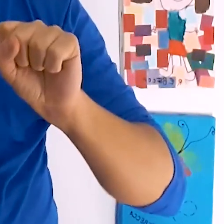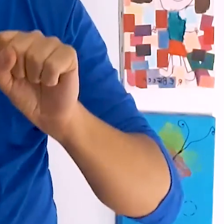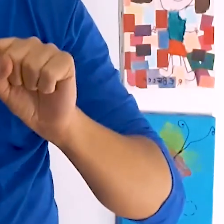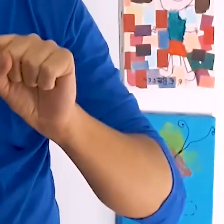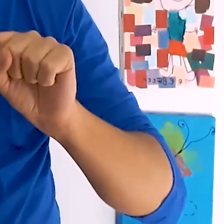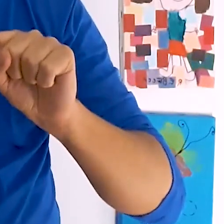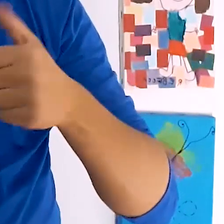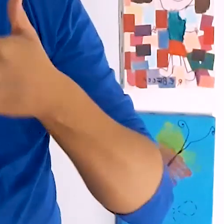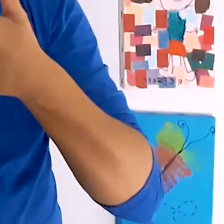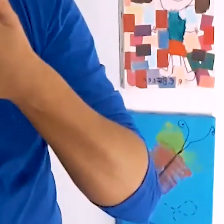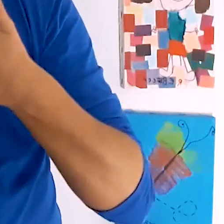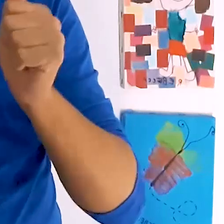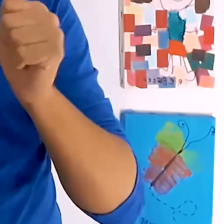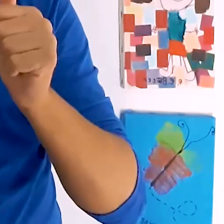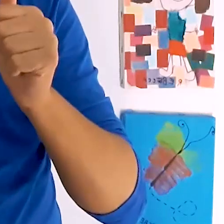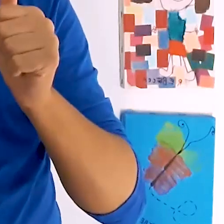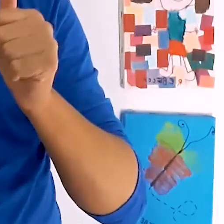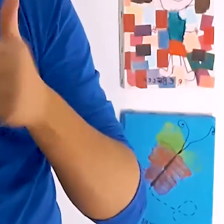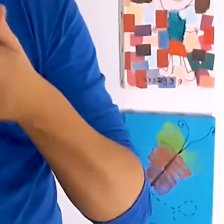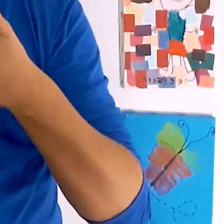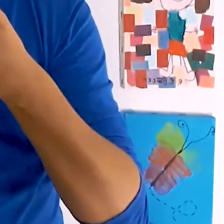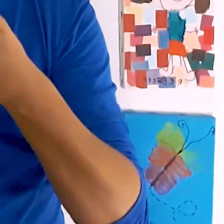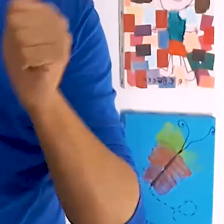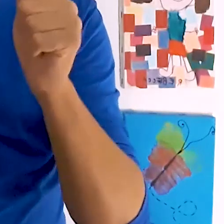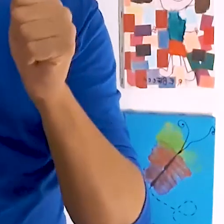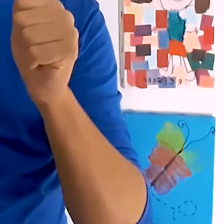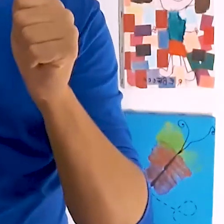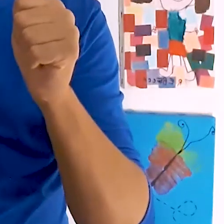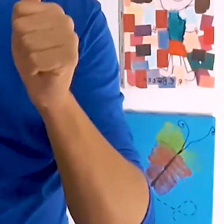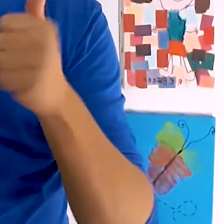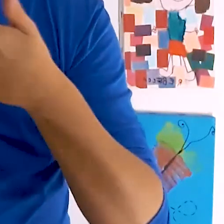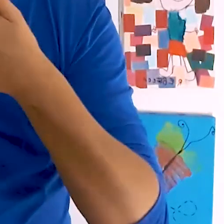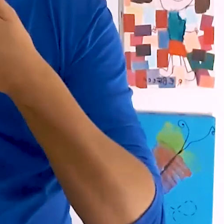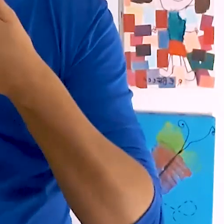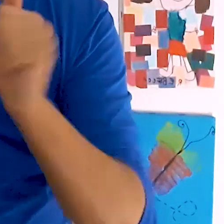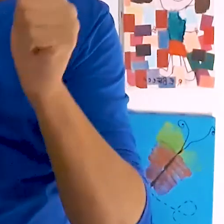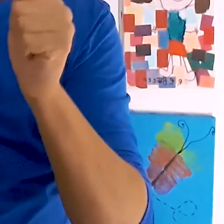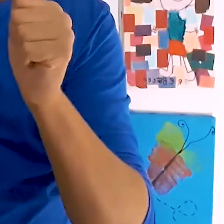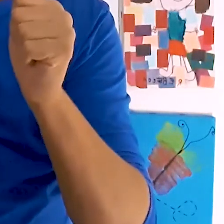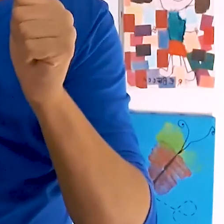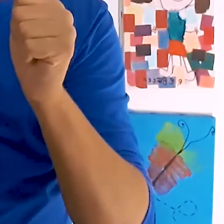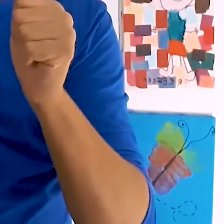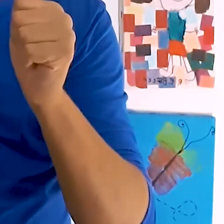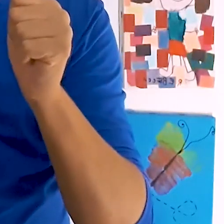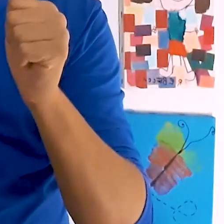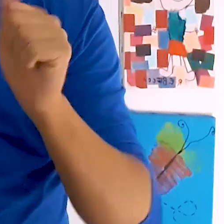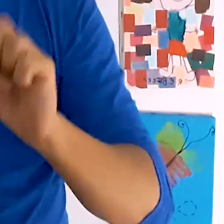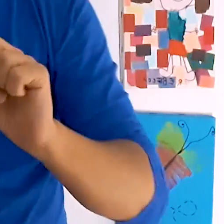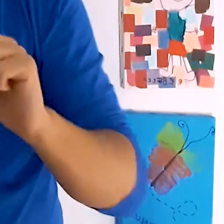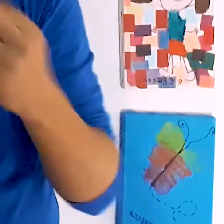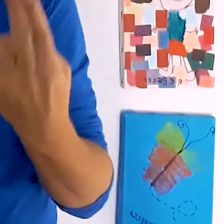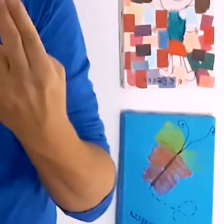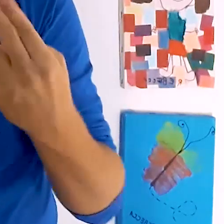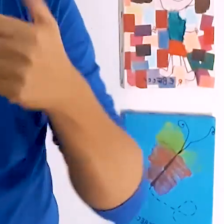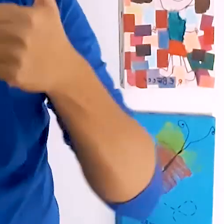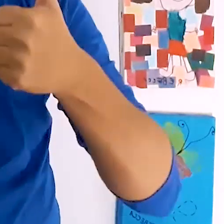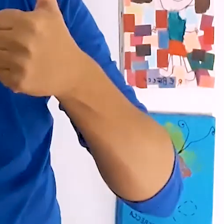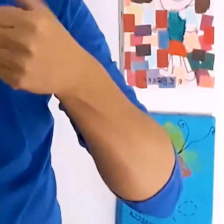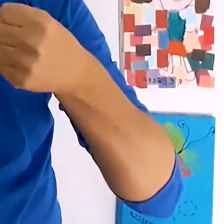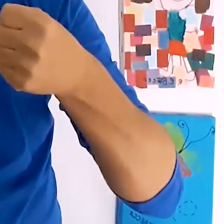Ônibus. Sinal, ônibus. Ônibus. Ônibus. Ou